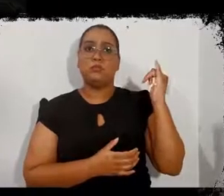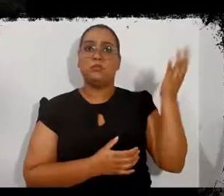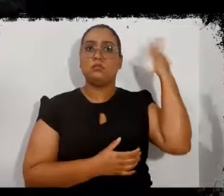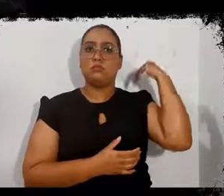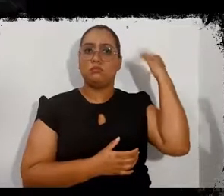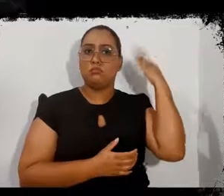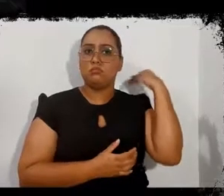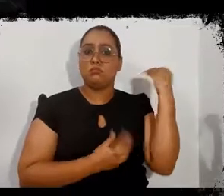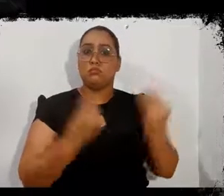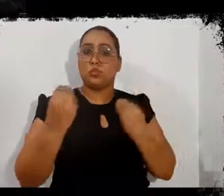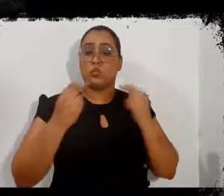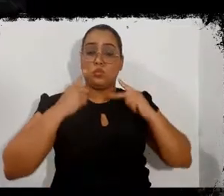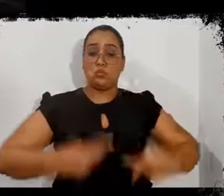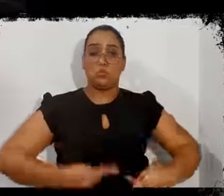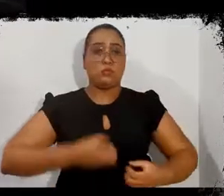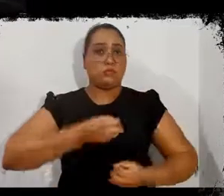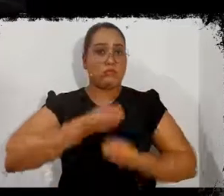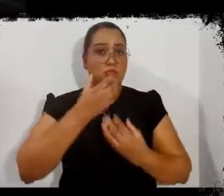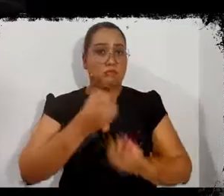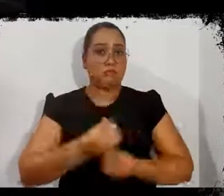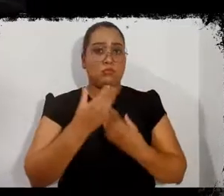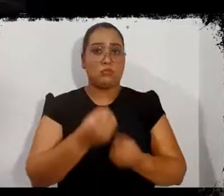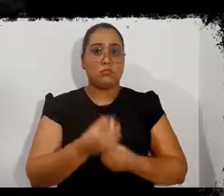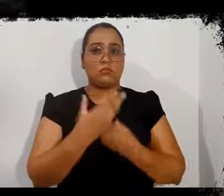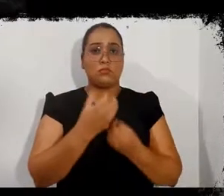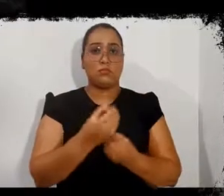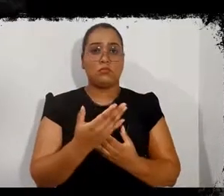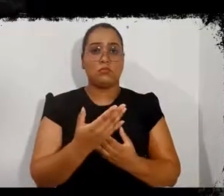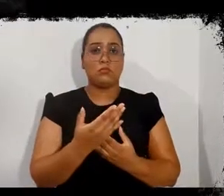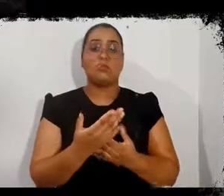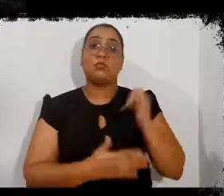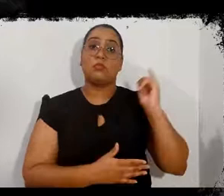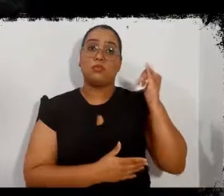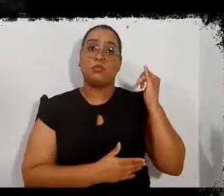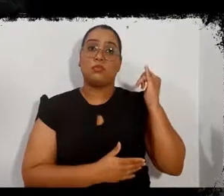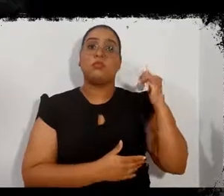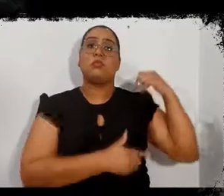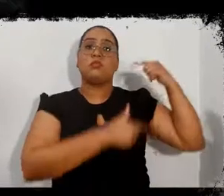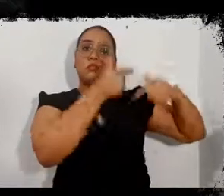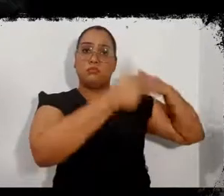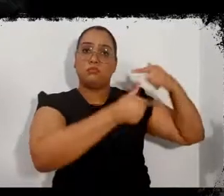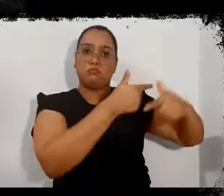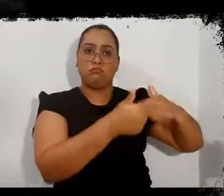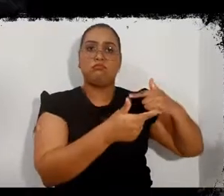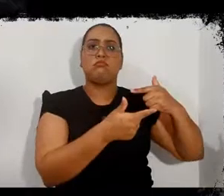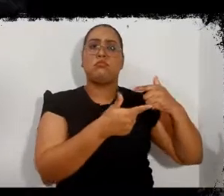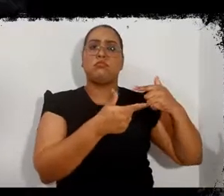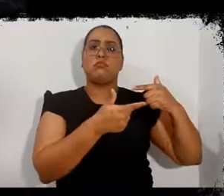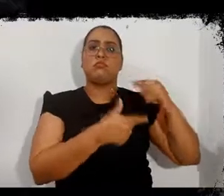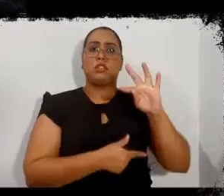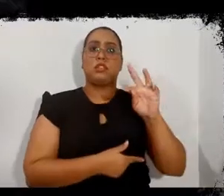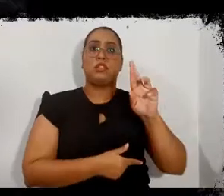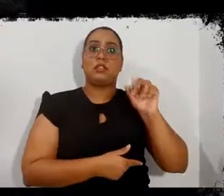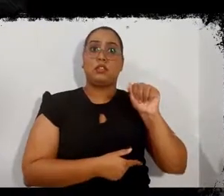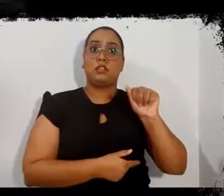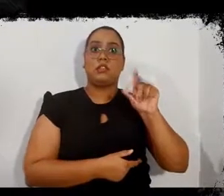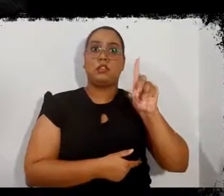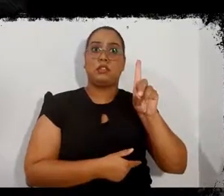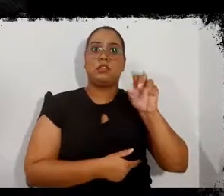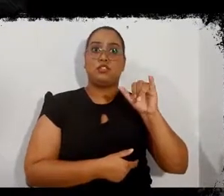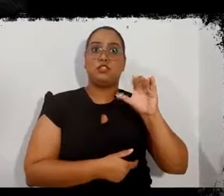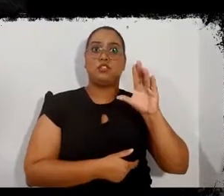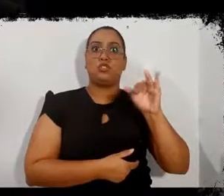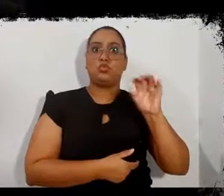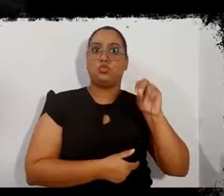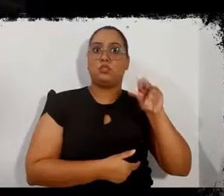humana, o conto. Os contos tradicionais, que ainda hoje nos encantam, provavelmente